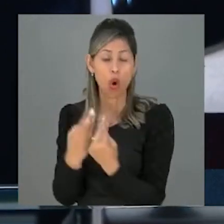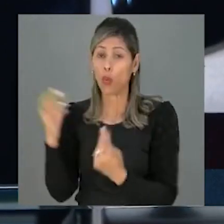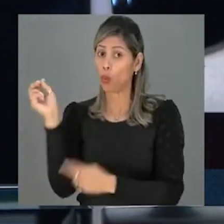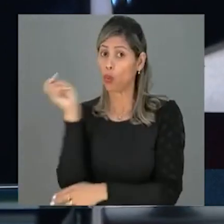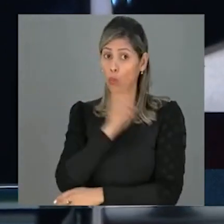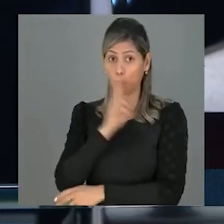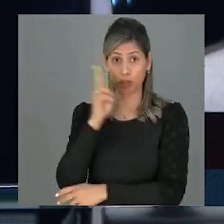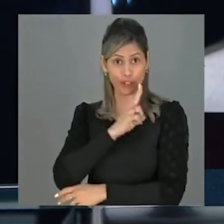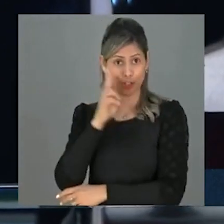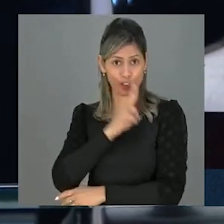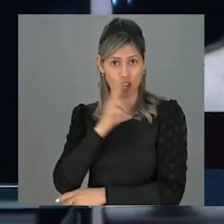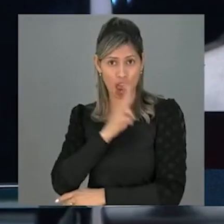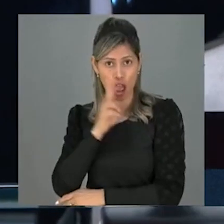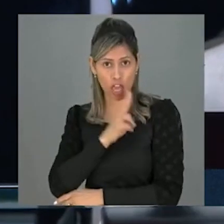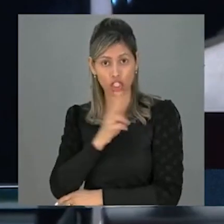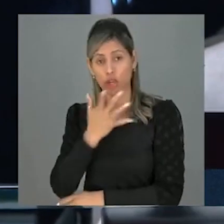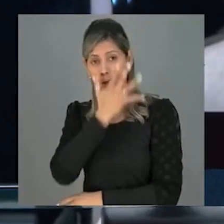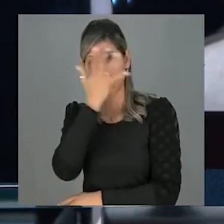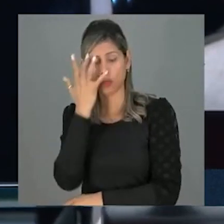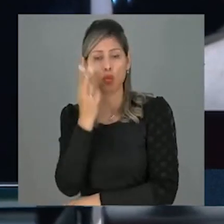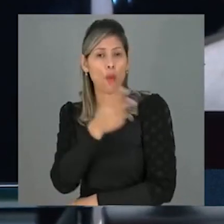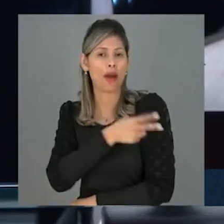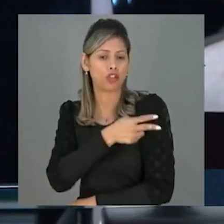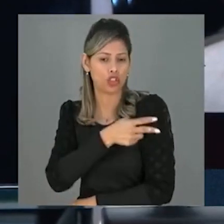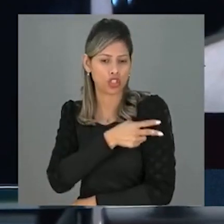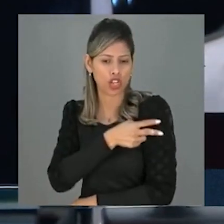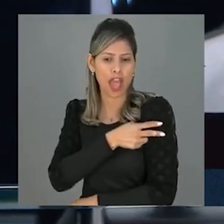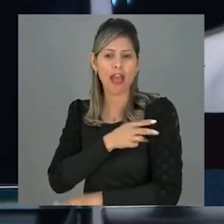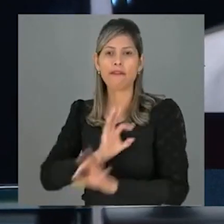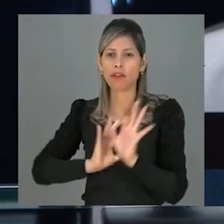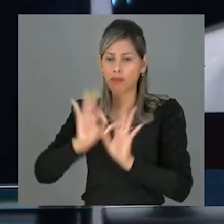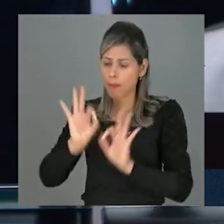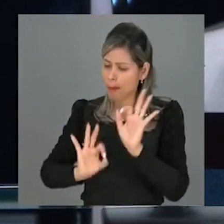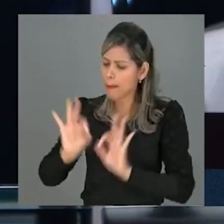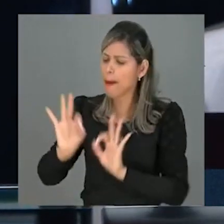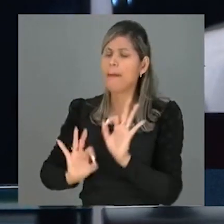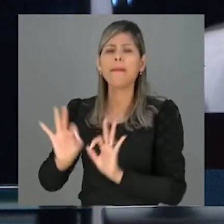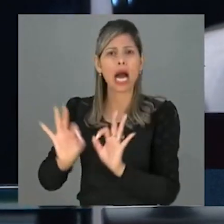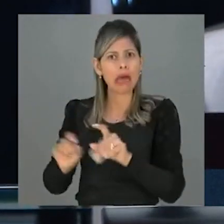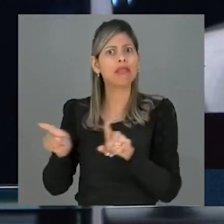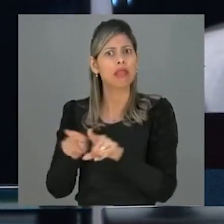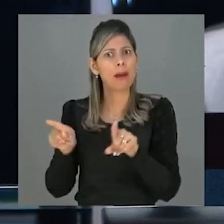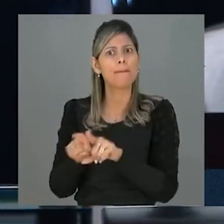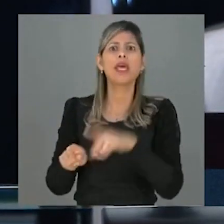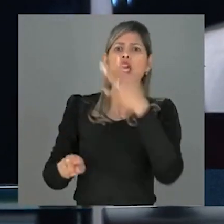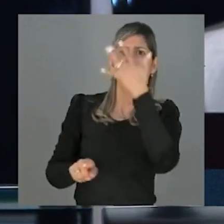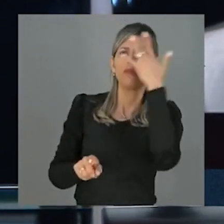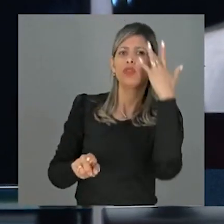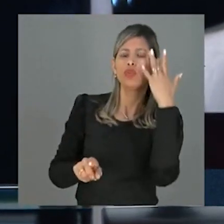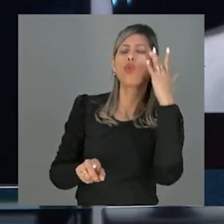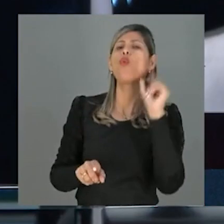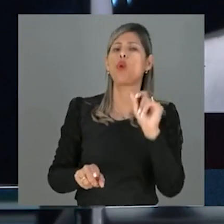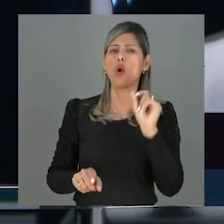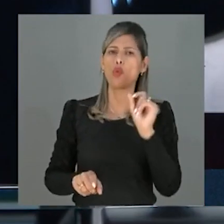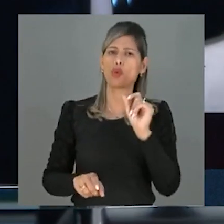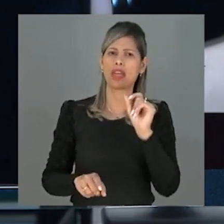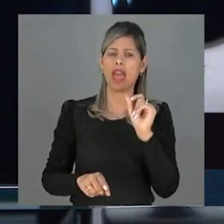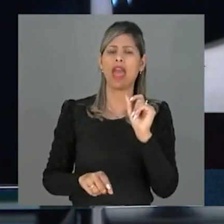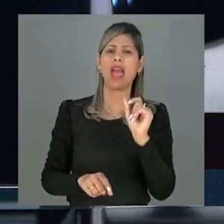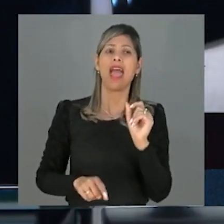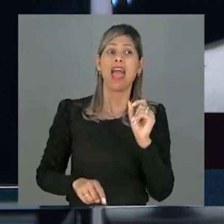emergencial, os chefes de poderes e os representantes dos estados brasileiros vieram a